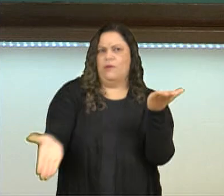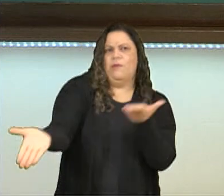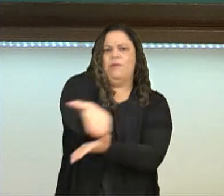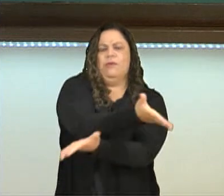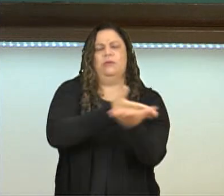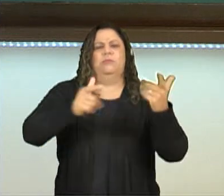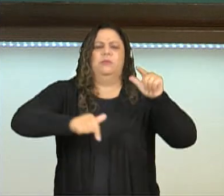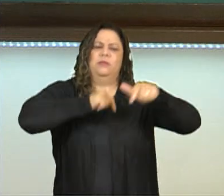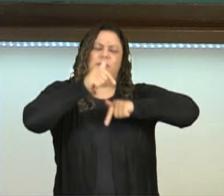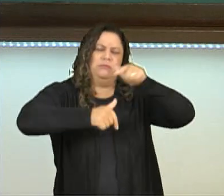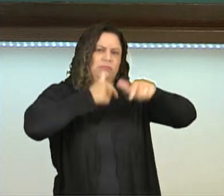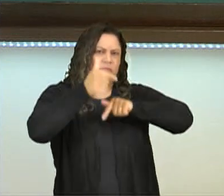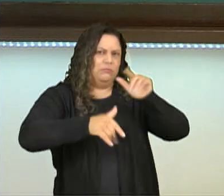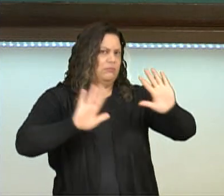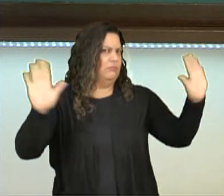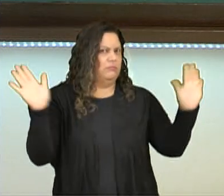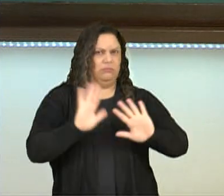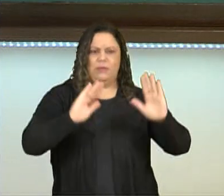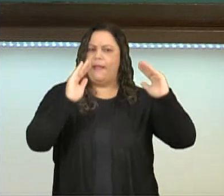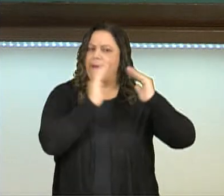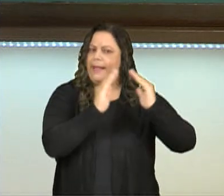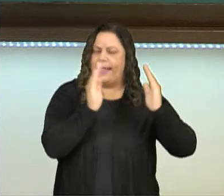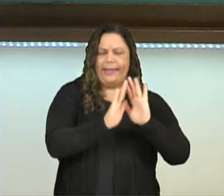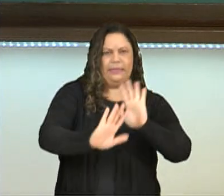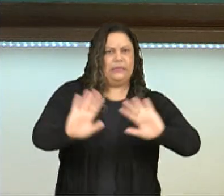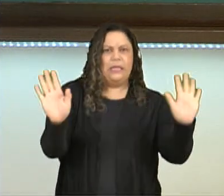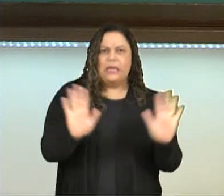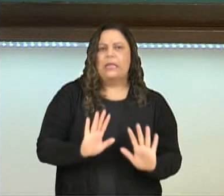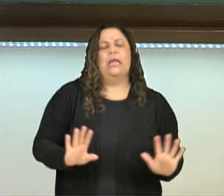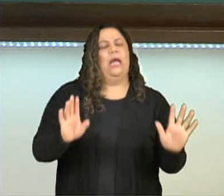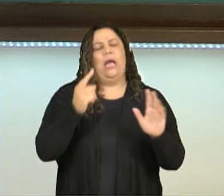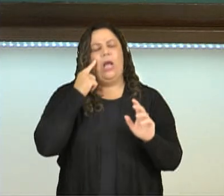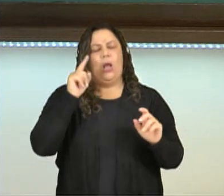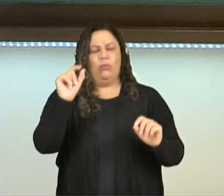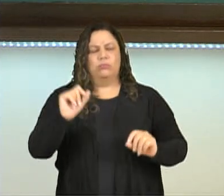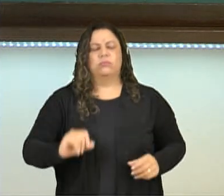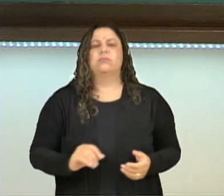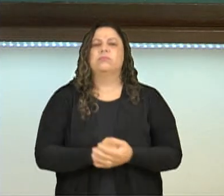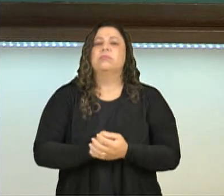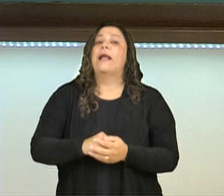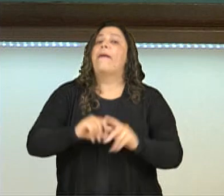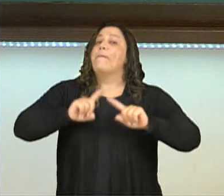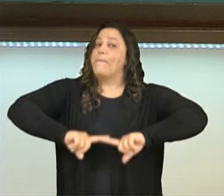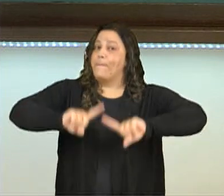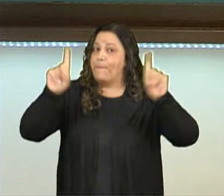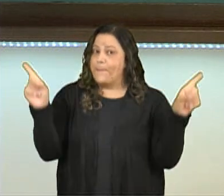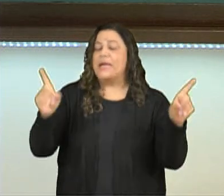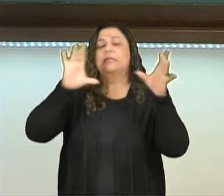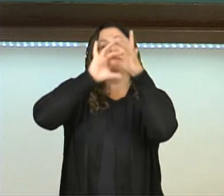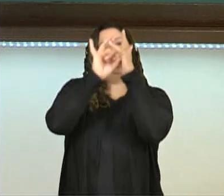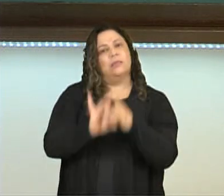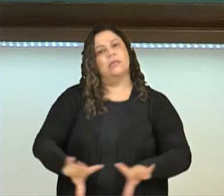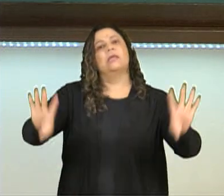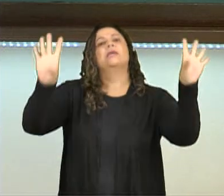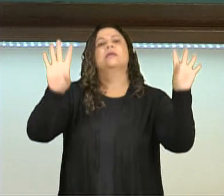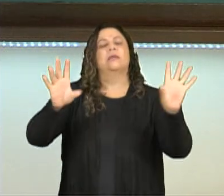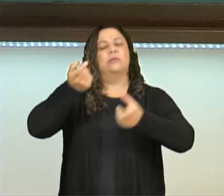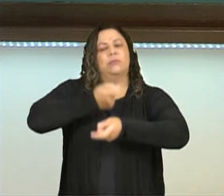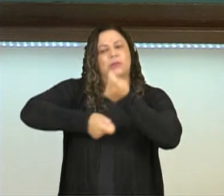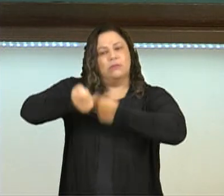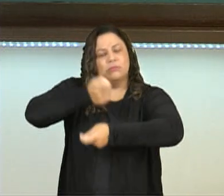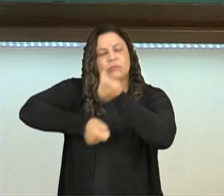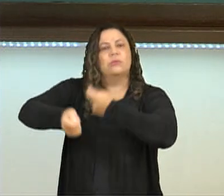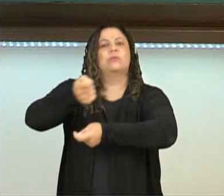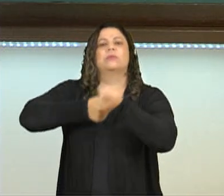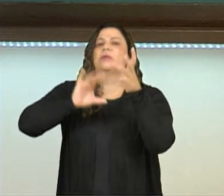pessoas trabalhem ou morem em outros países envolvidos no processo. Mas nós temos uma liberdade grande